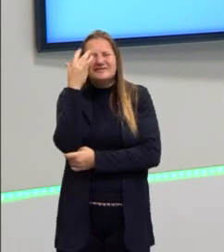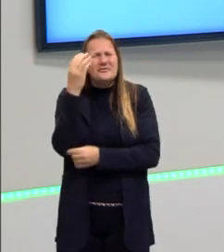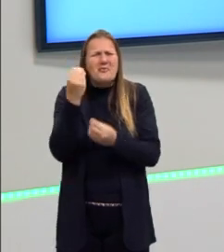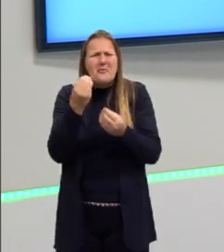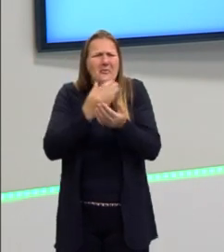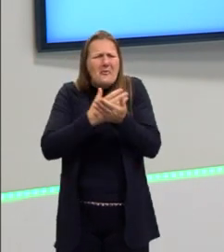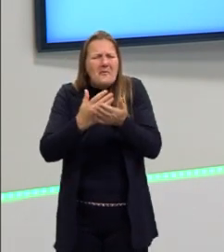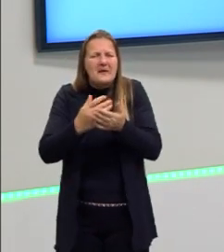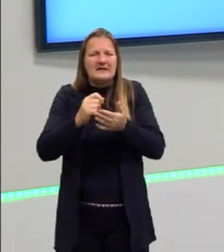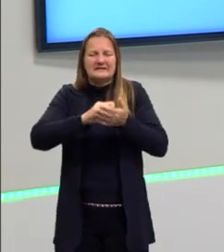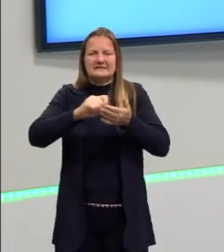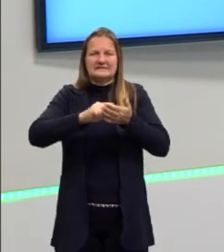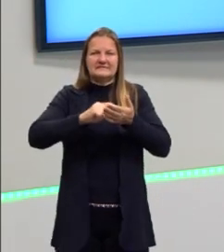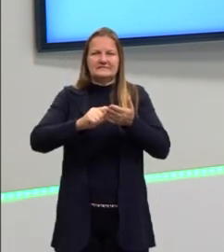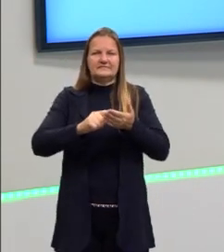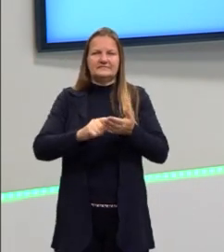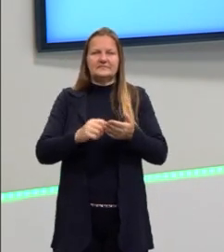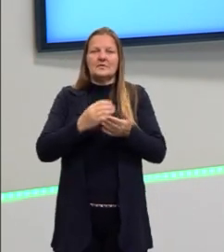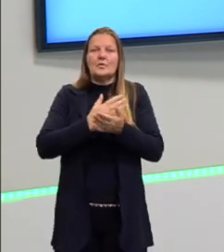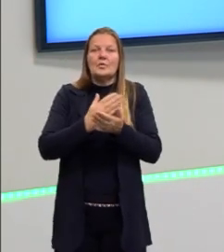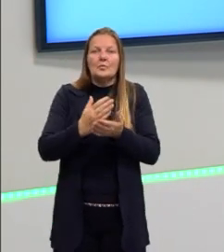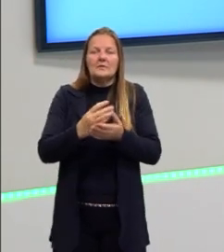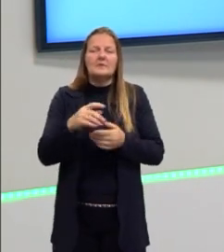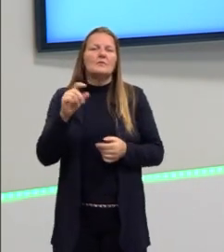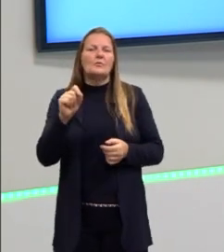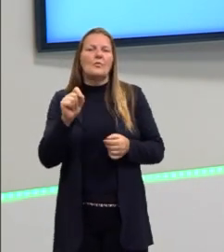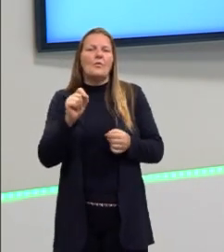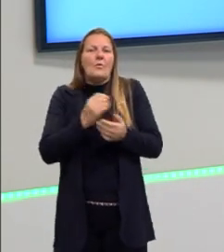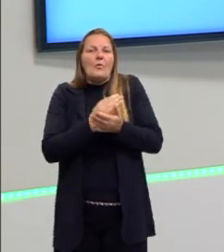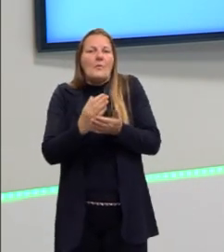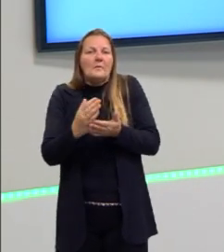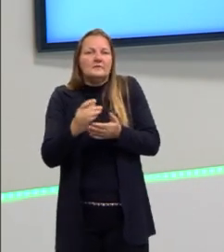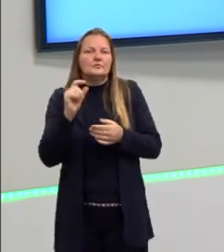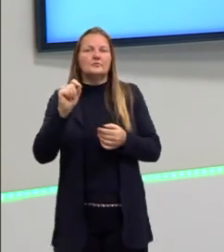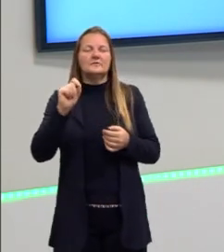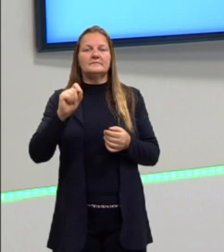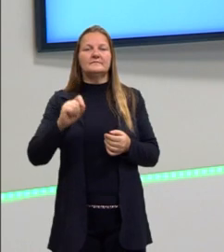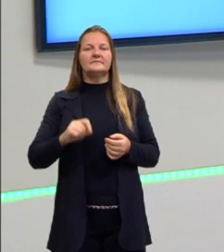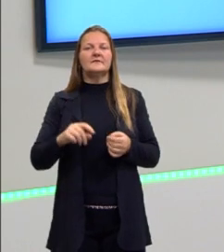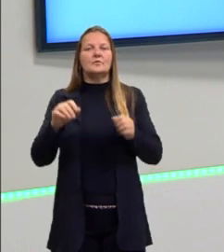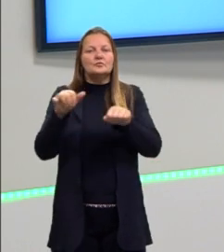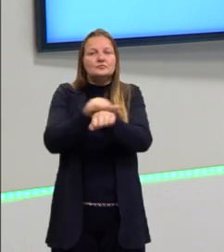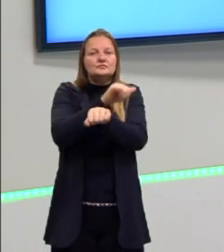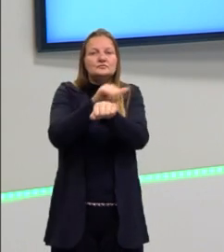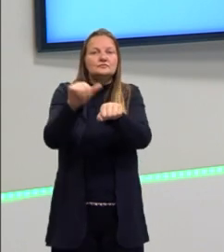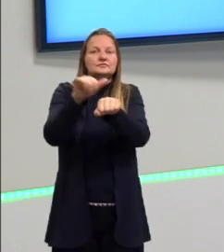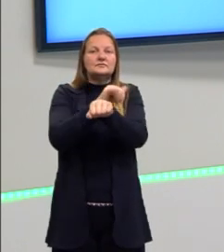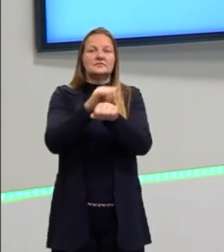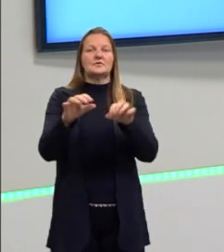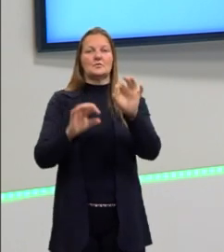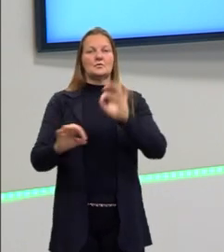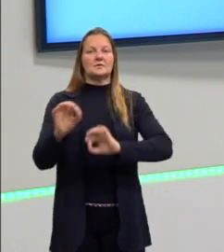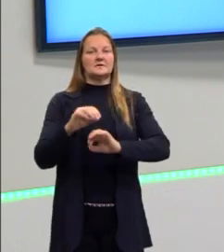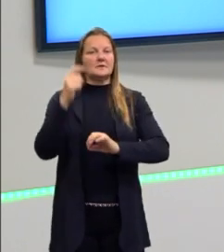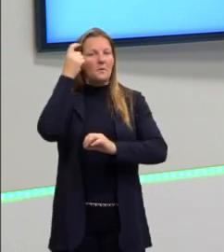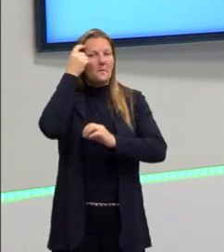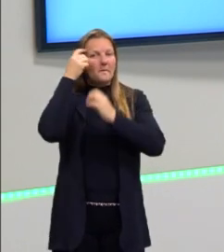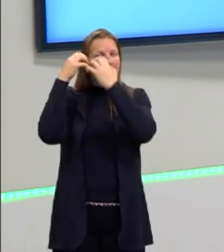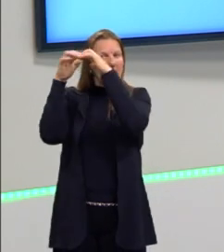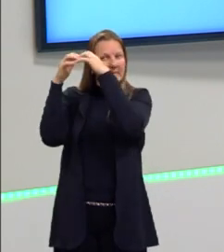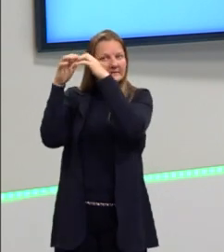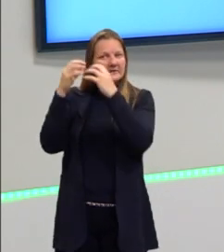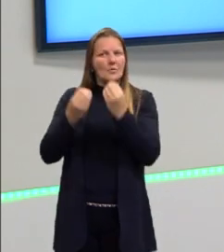professora começa no começo tá mas aí qual é o começo então a gente tenta criar uma organização mental de